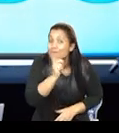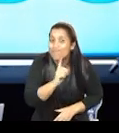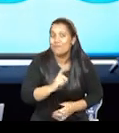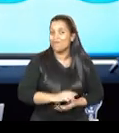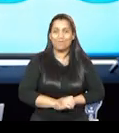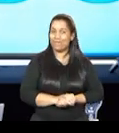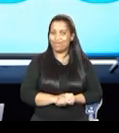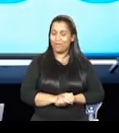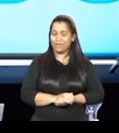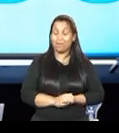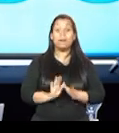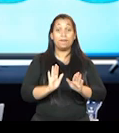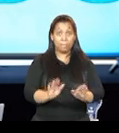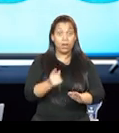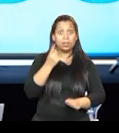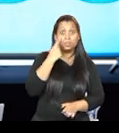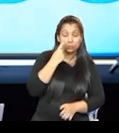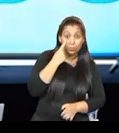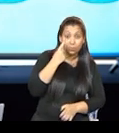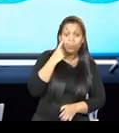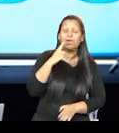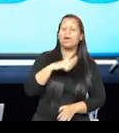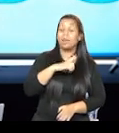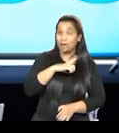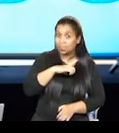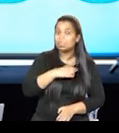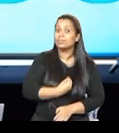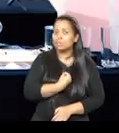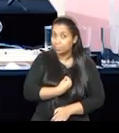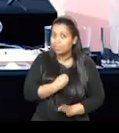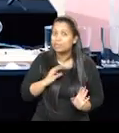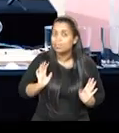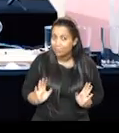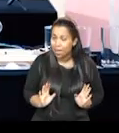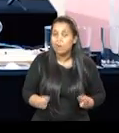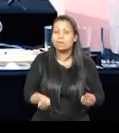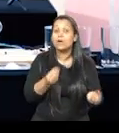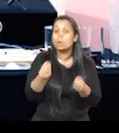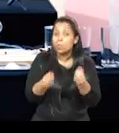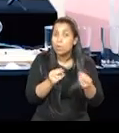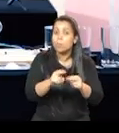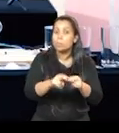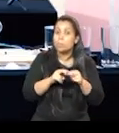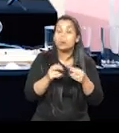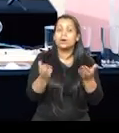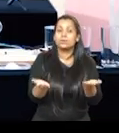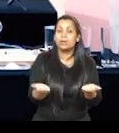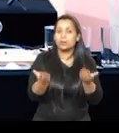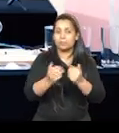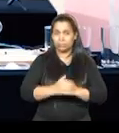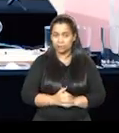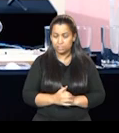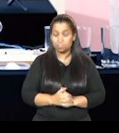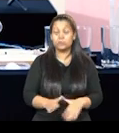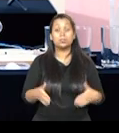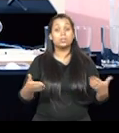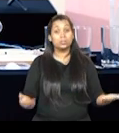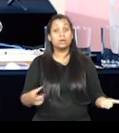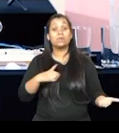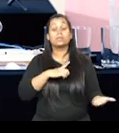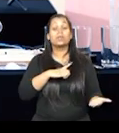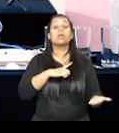nu. Só que nós conferimos que elas estavam presentes a partir do momento que nós pesamos. Então, nós temos